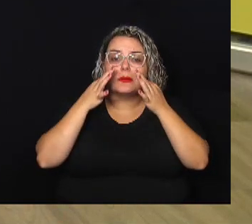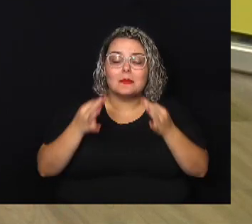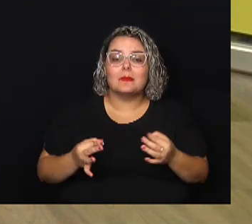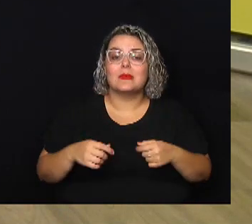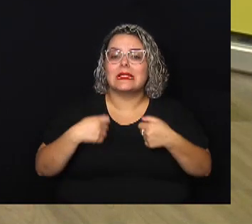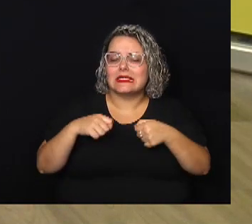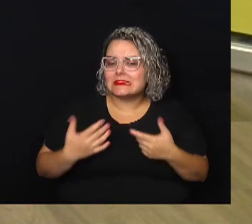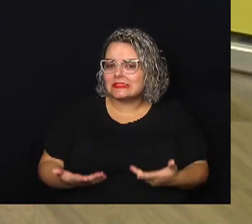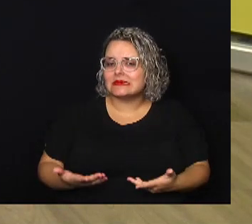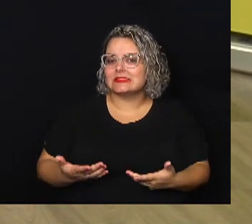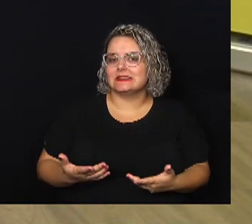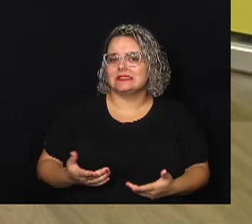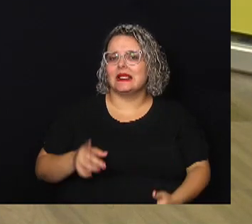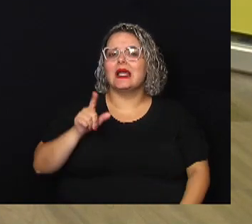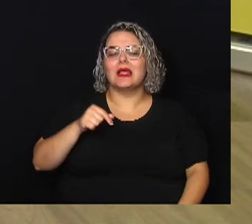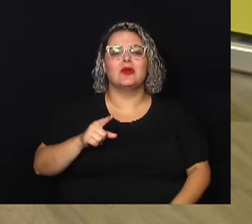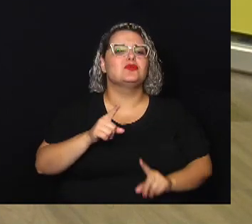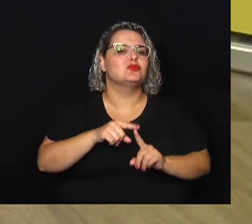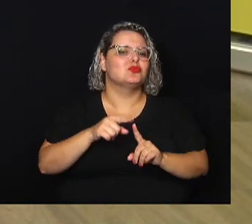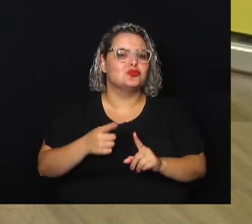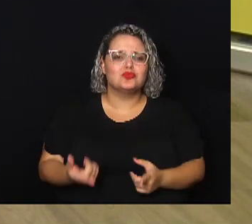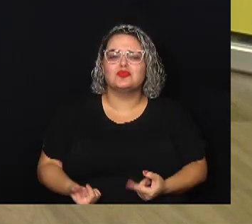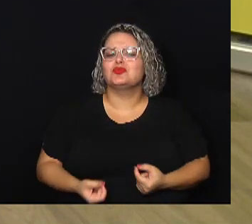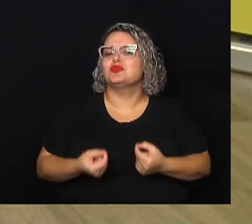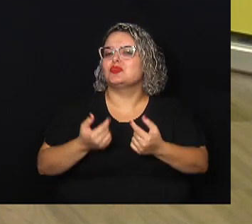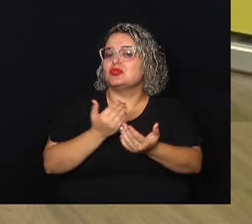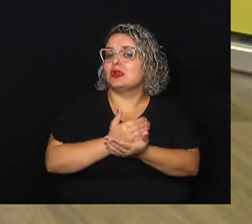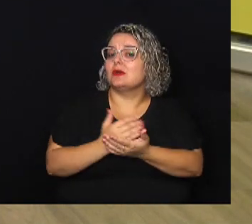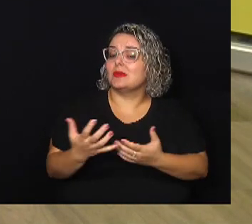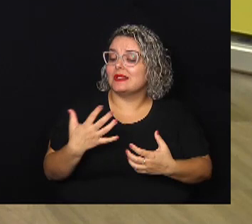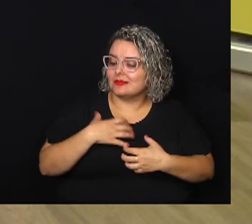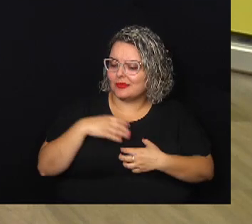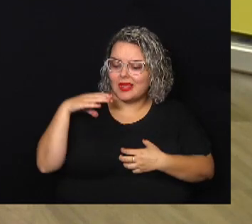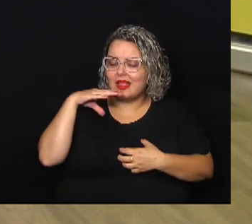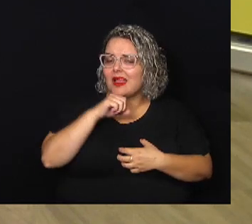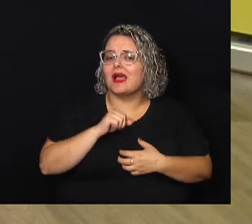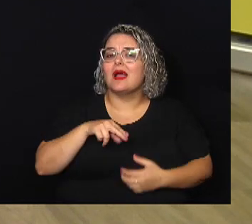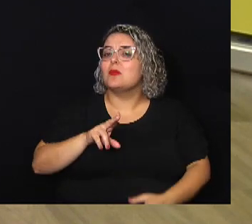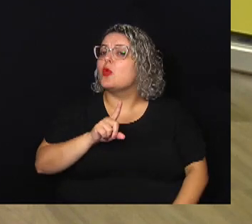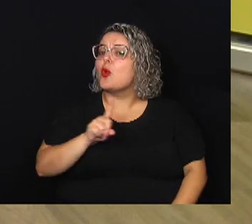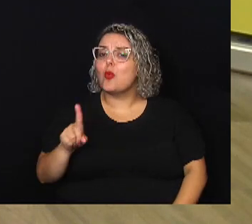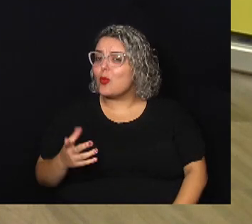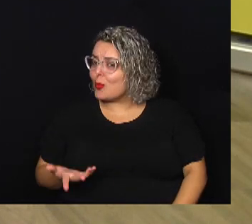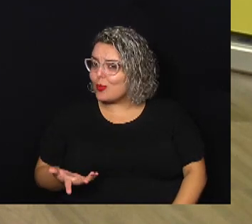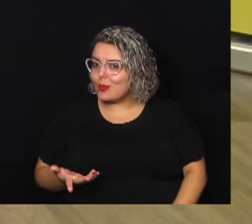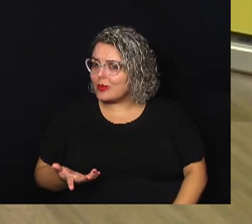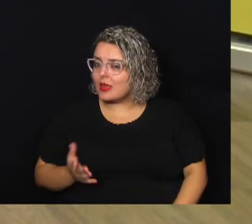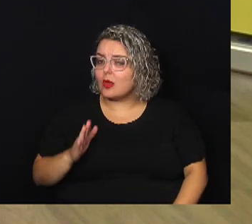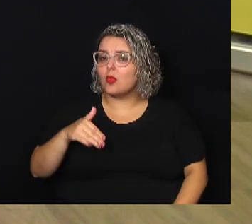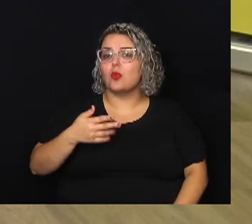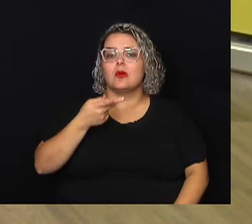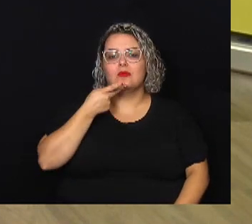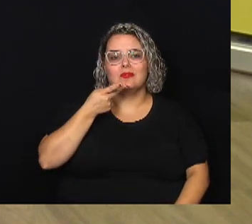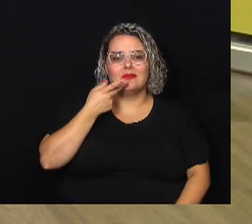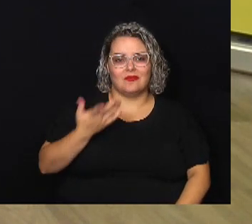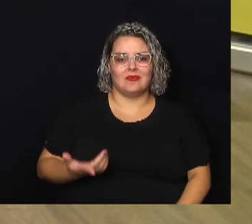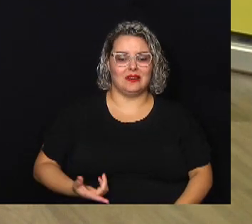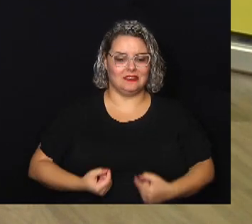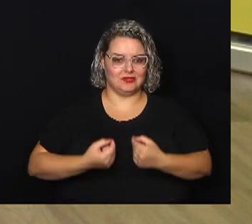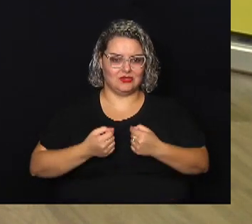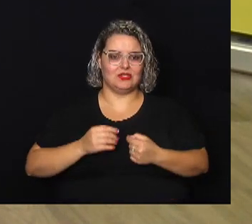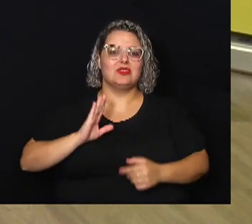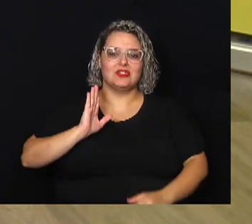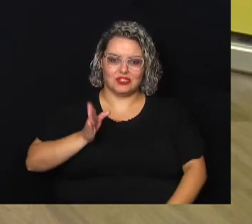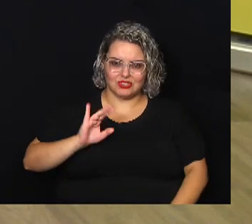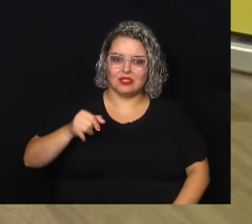atenta? Esse é aquele tipo de câncer que já começa o sintoma a aparecer rapidamente ou não? Quando a gente fala em câncer, já vou aproveitar,